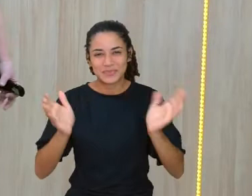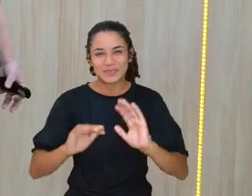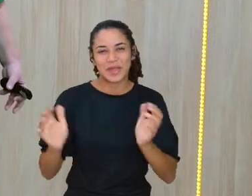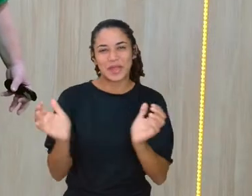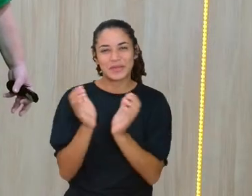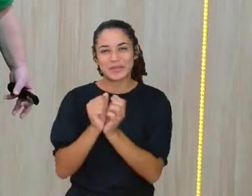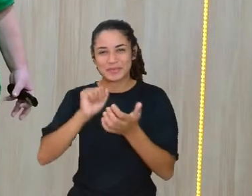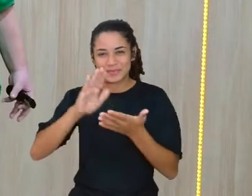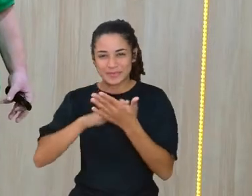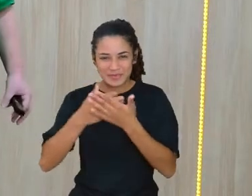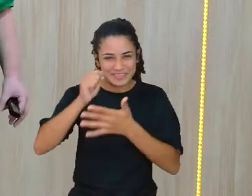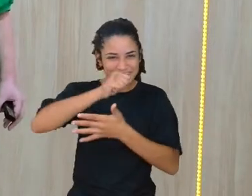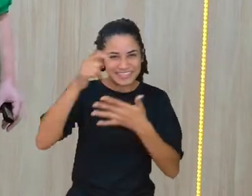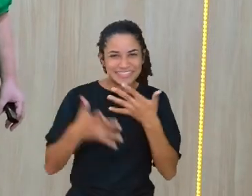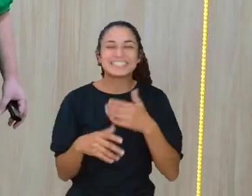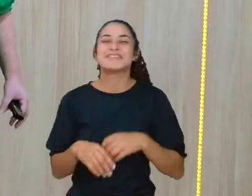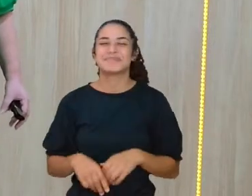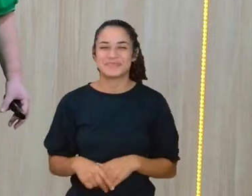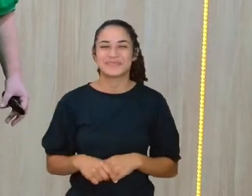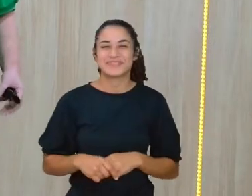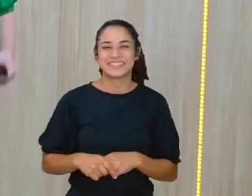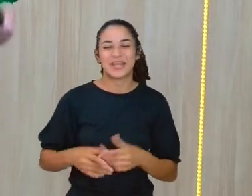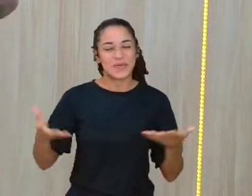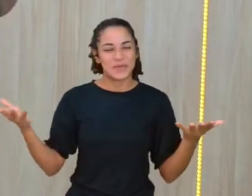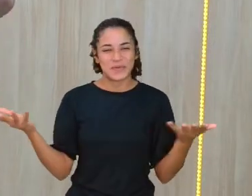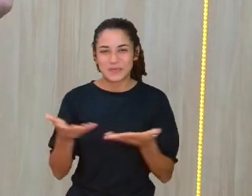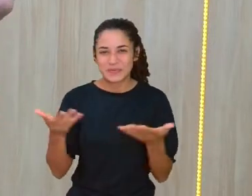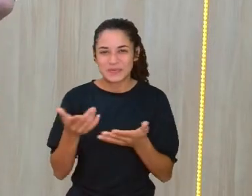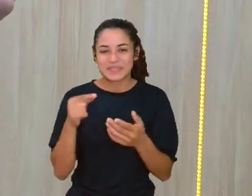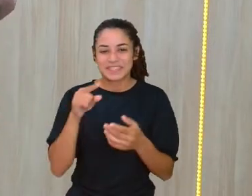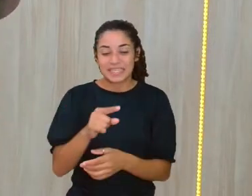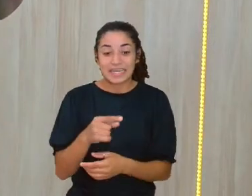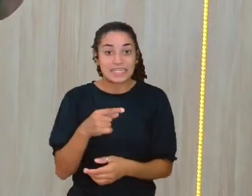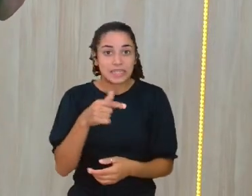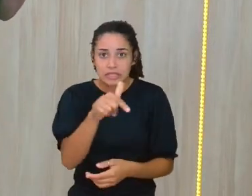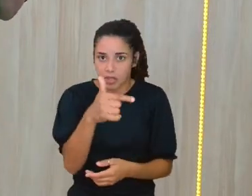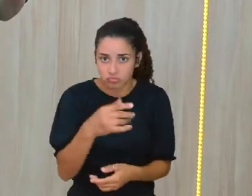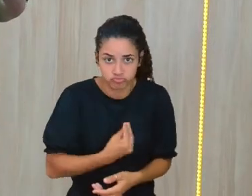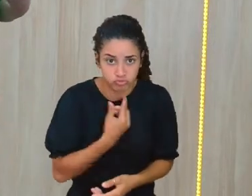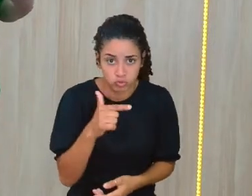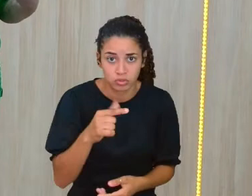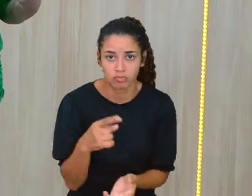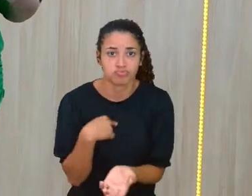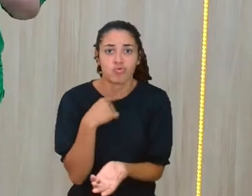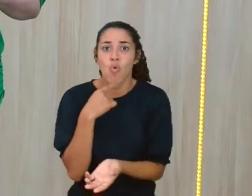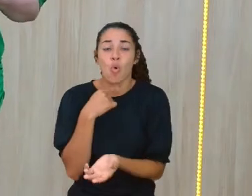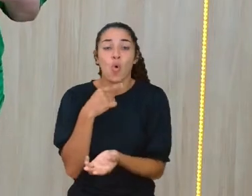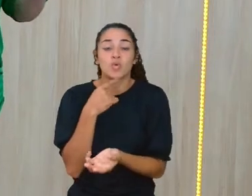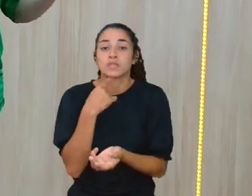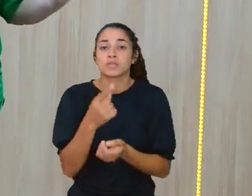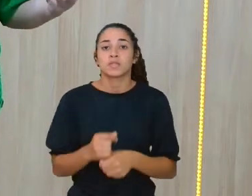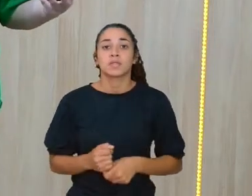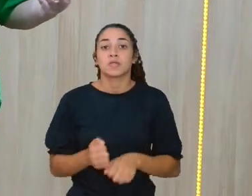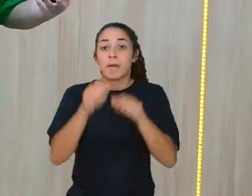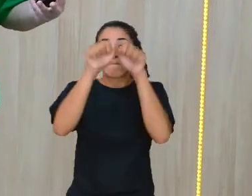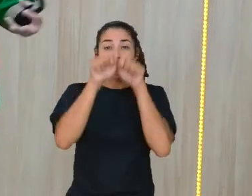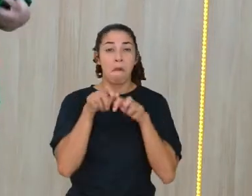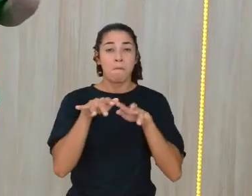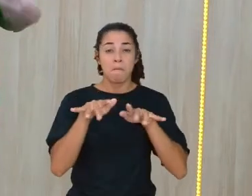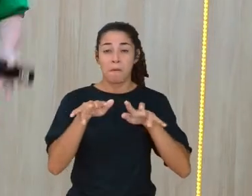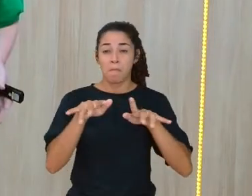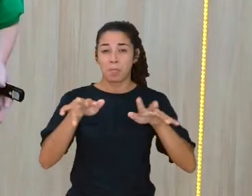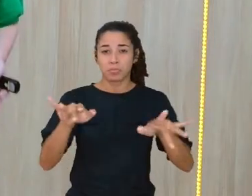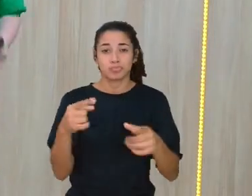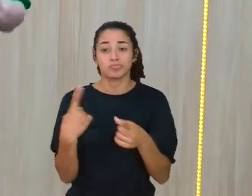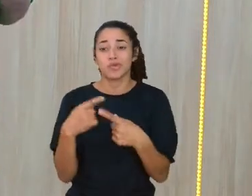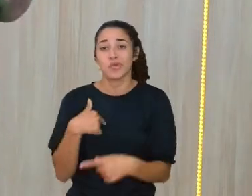de Libras, né? Que aqui hoje, sem eles, eu não conseguiria atingir tantas pessoas, porque eu